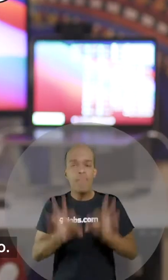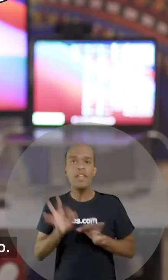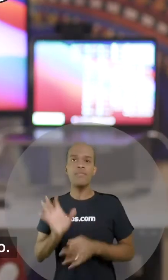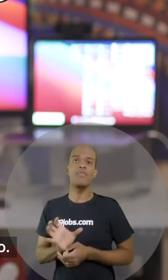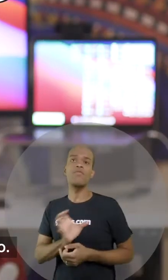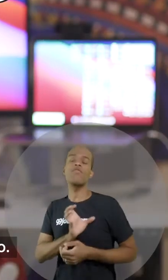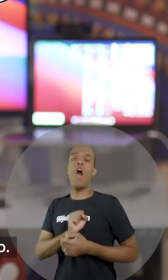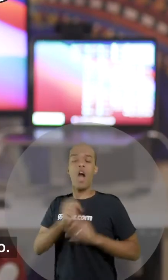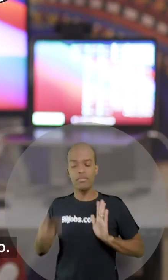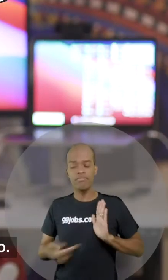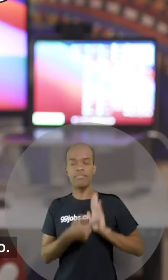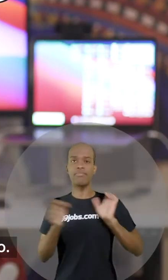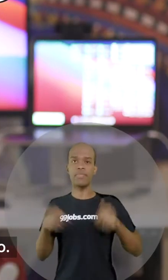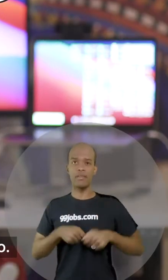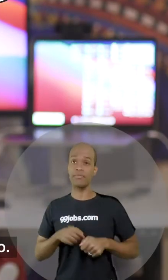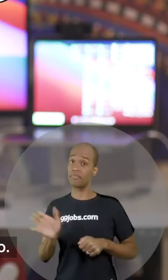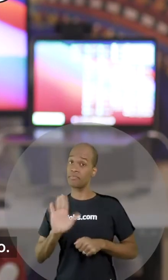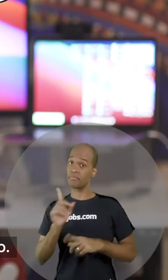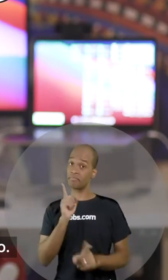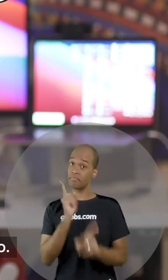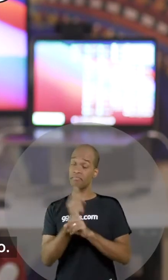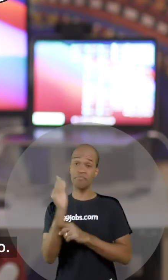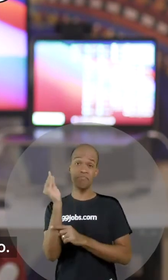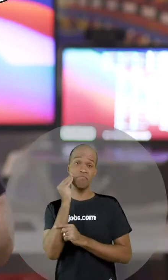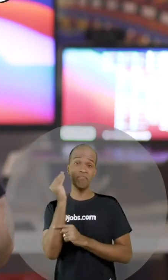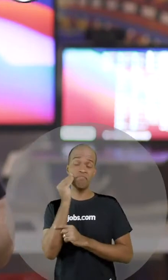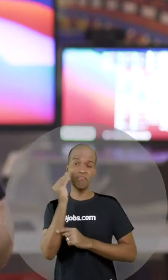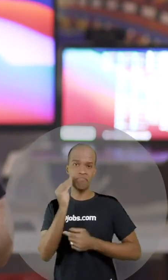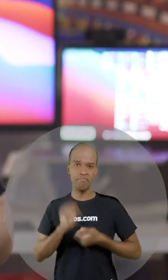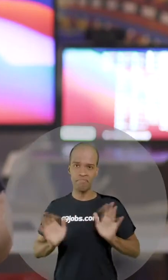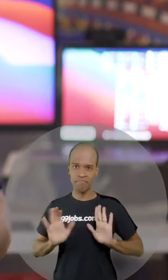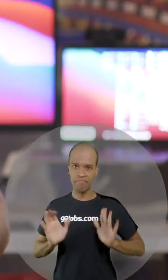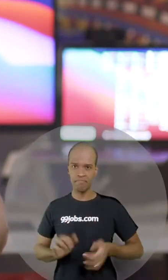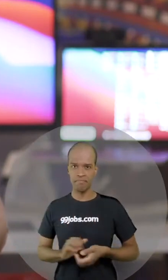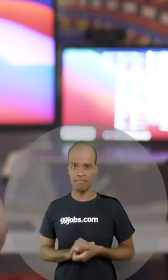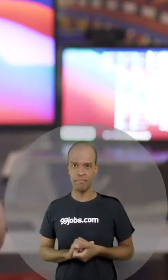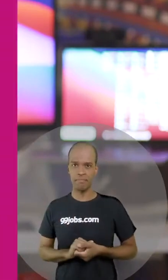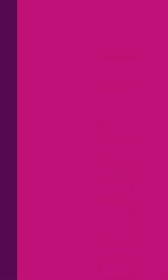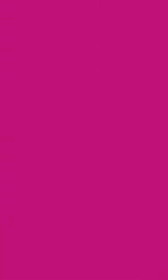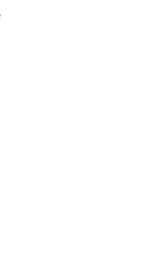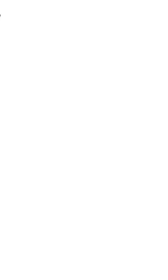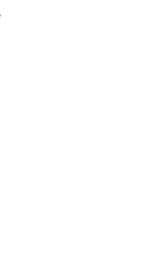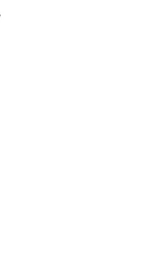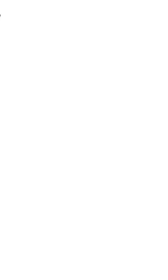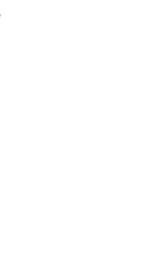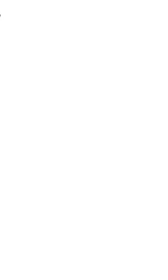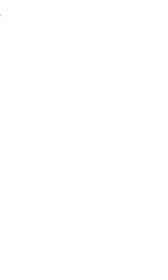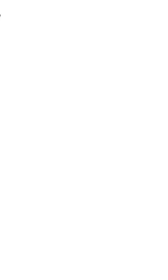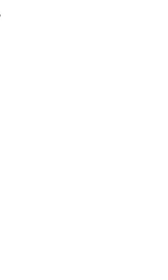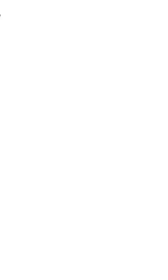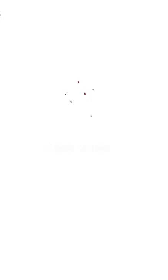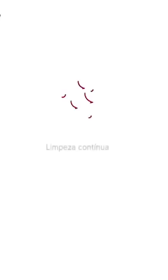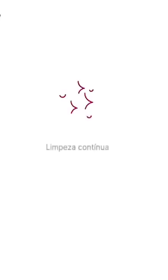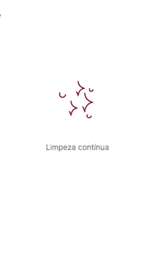fazer aquilo que você realmente toca no seu coração. Até a próxima. Um super beijo. Tchau, tchau.